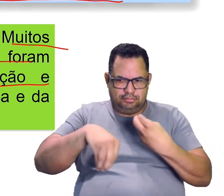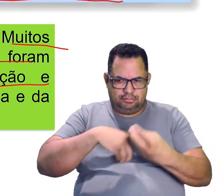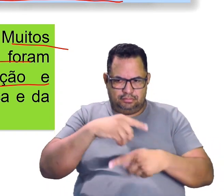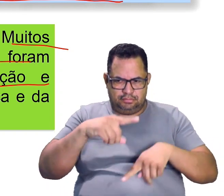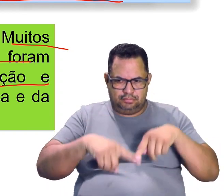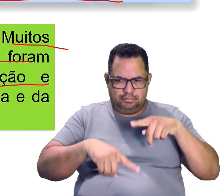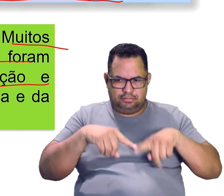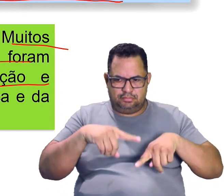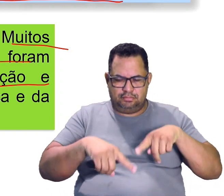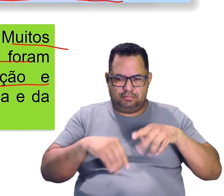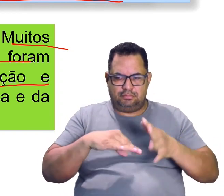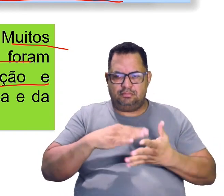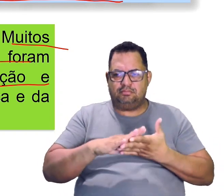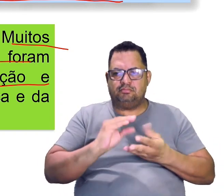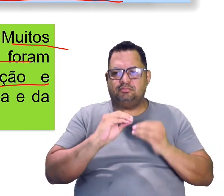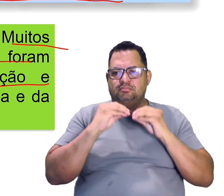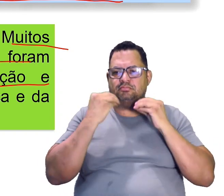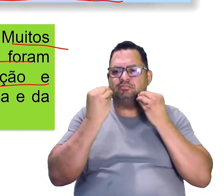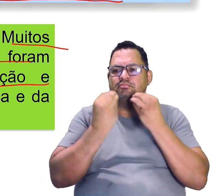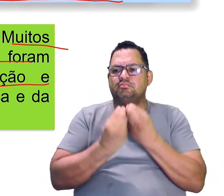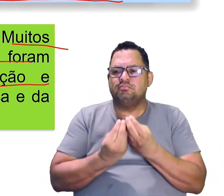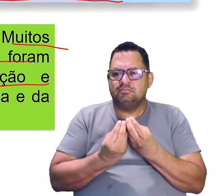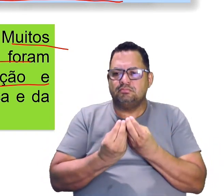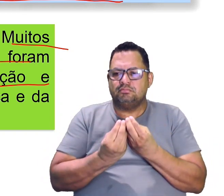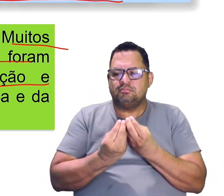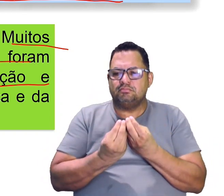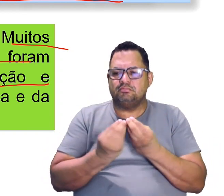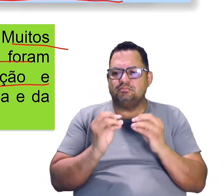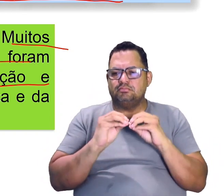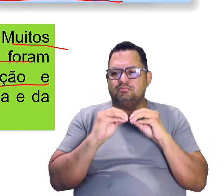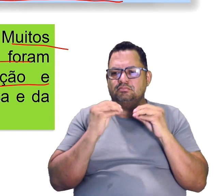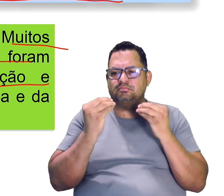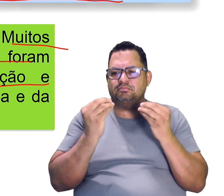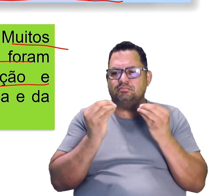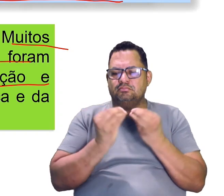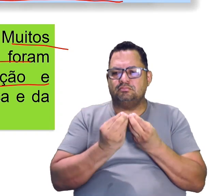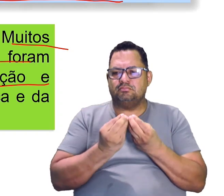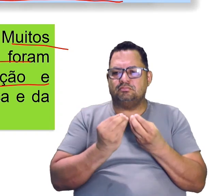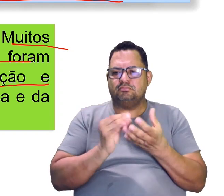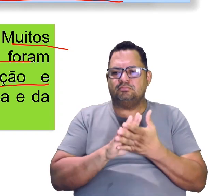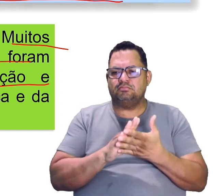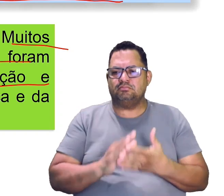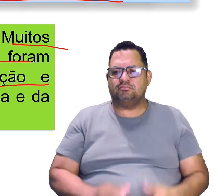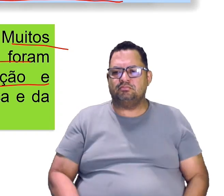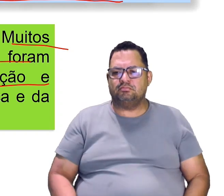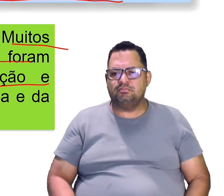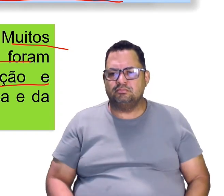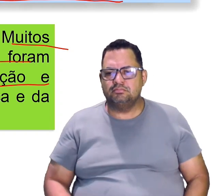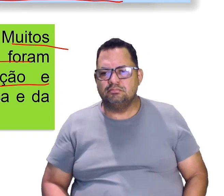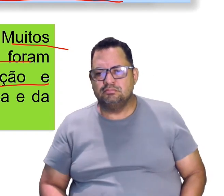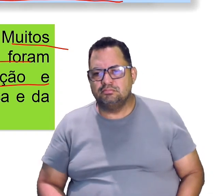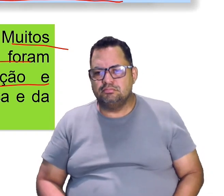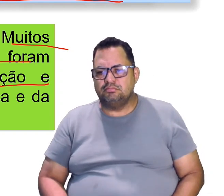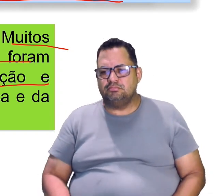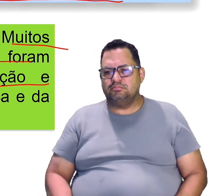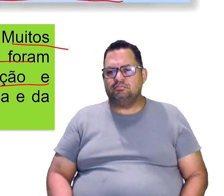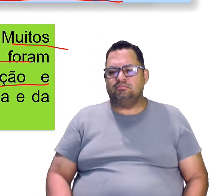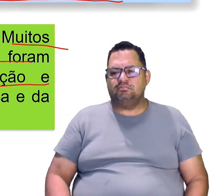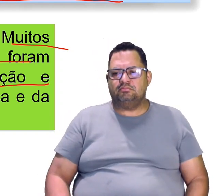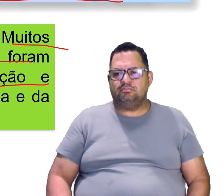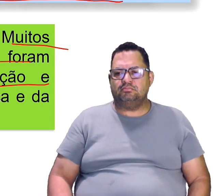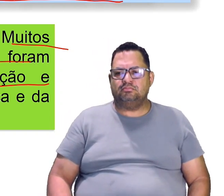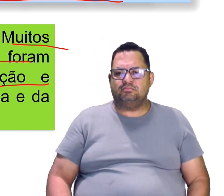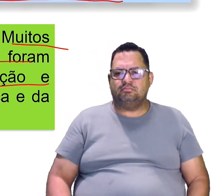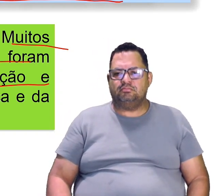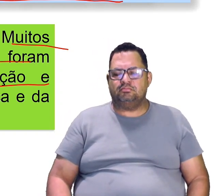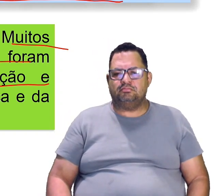né? Substâncias, né? Então, as substâncias estão misturadas e pode-se utilizar destilação e sublimação, que vocês